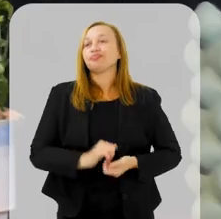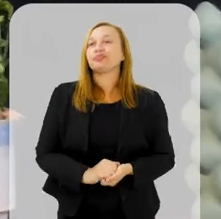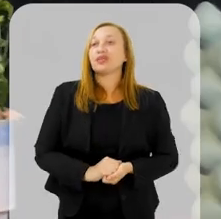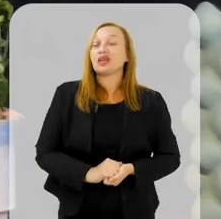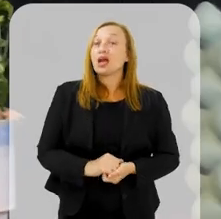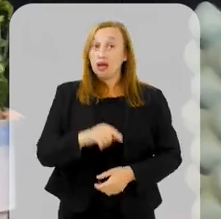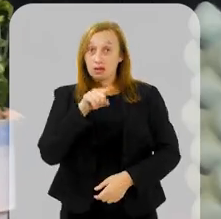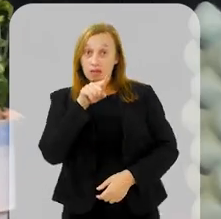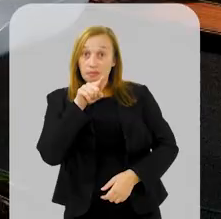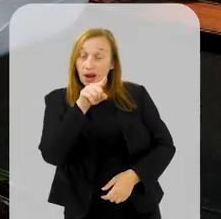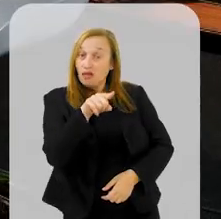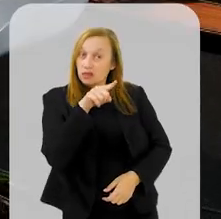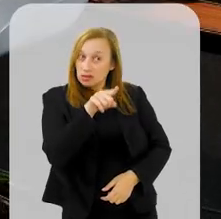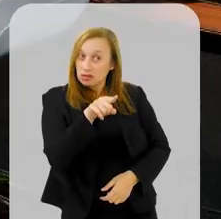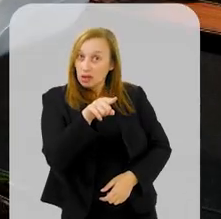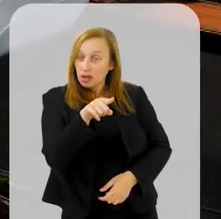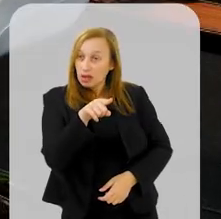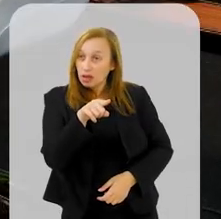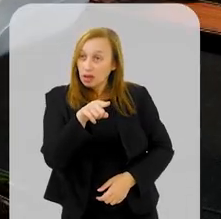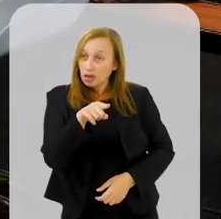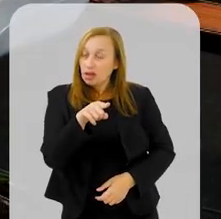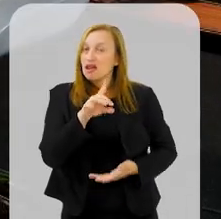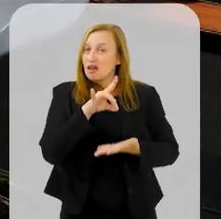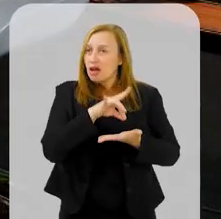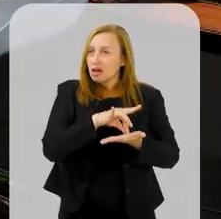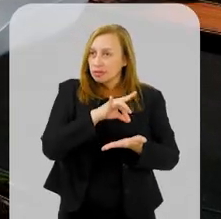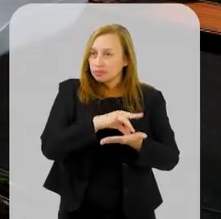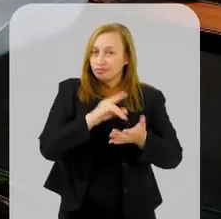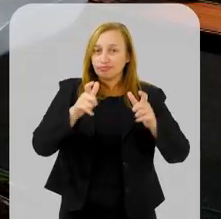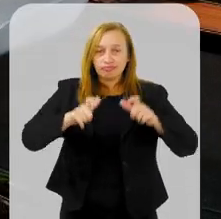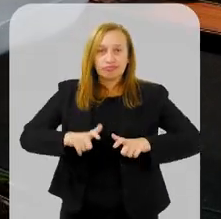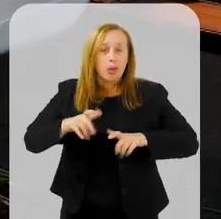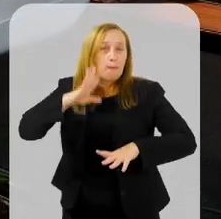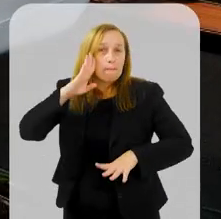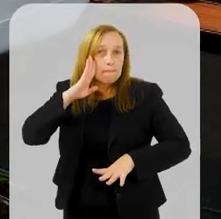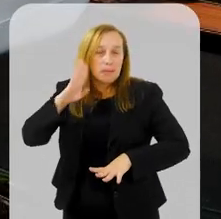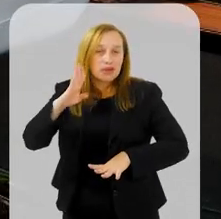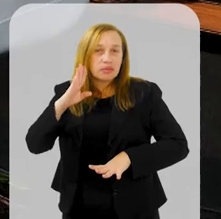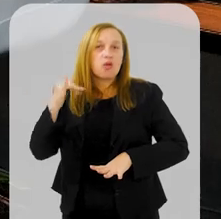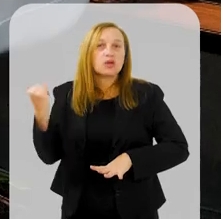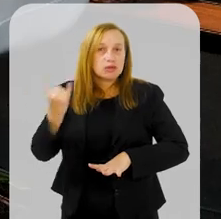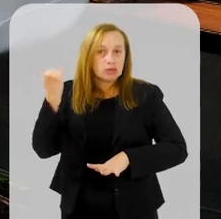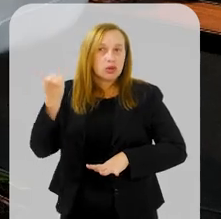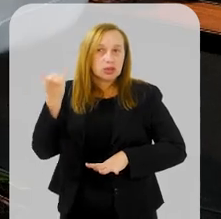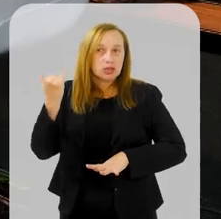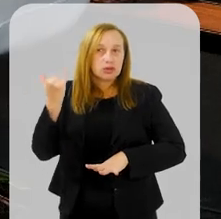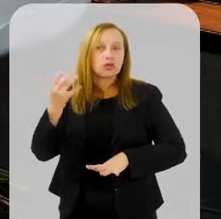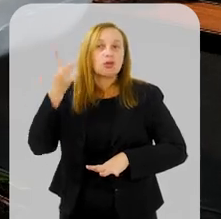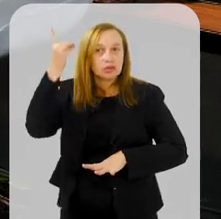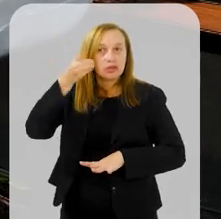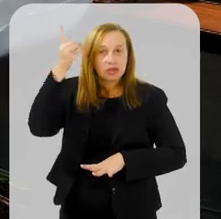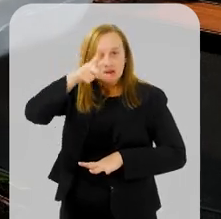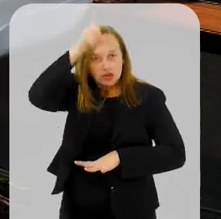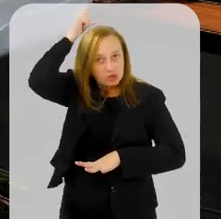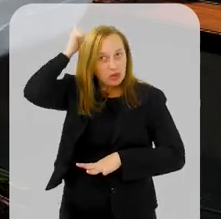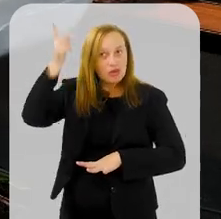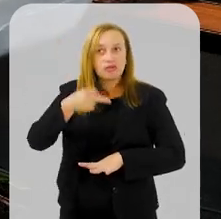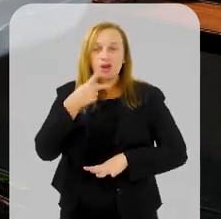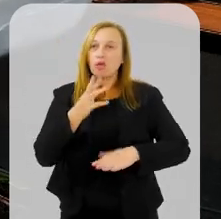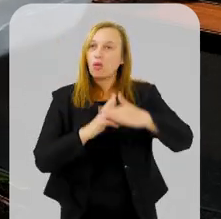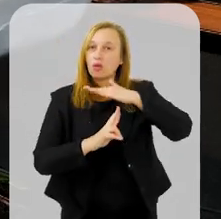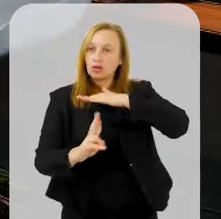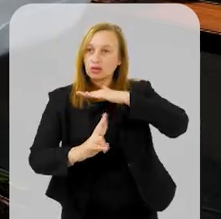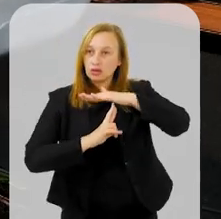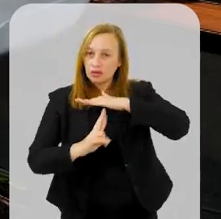mobilidade, transporte. E para você, é ali realmente o local ideal? Nós temos, conforme disse o deputado,